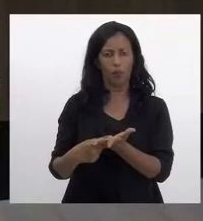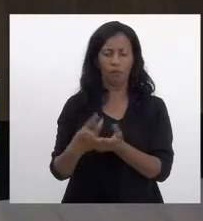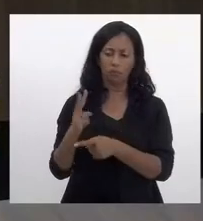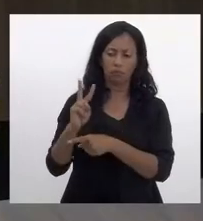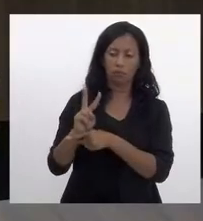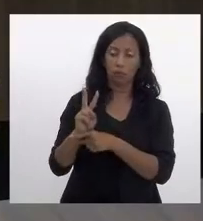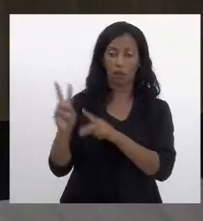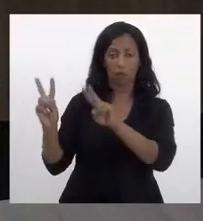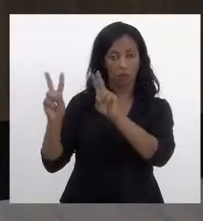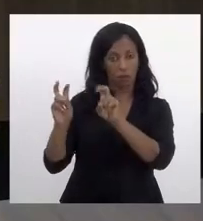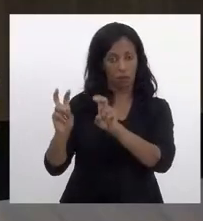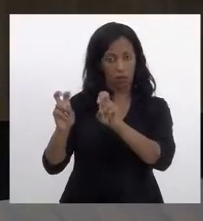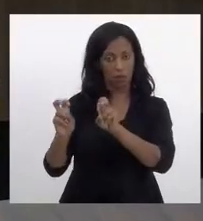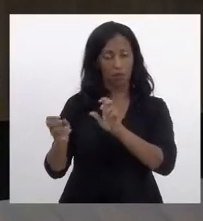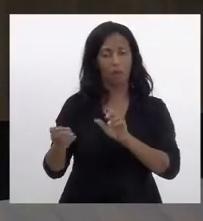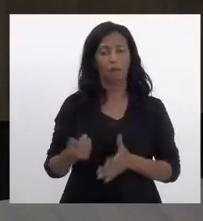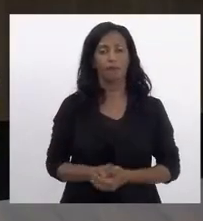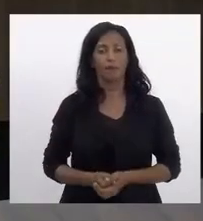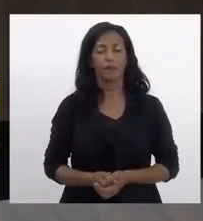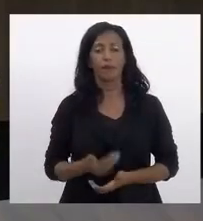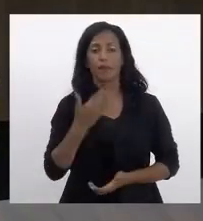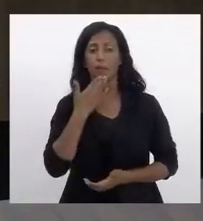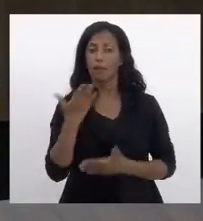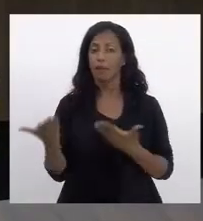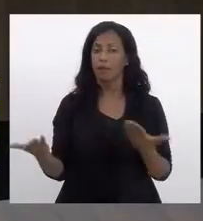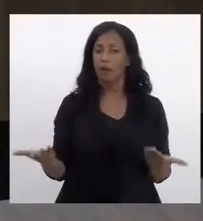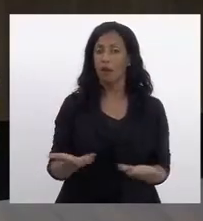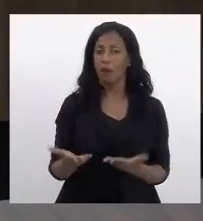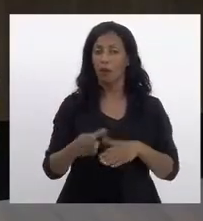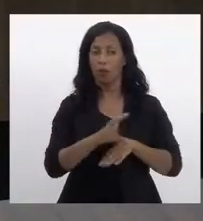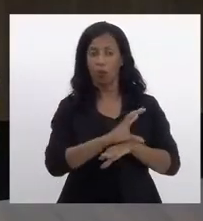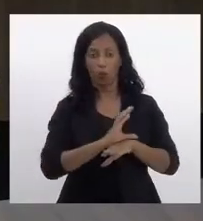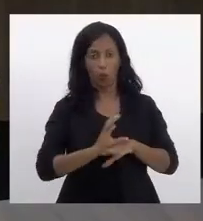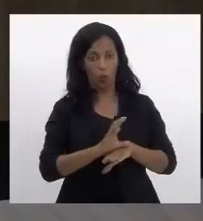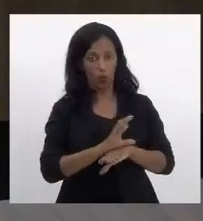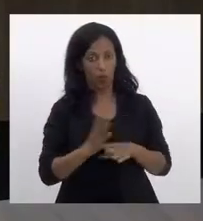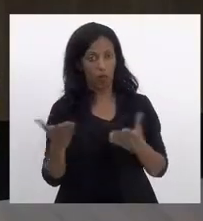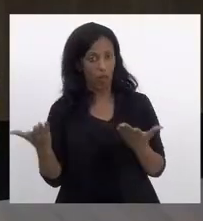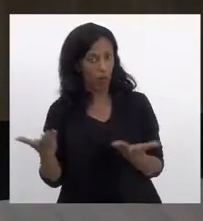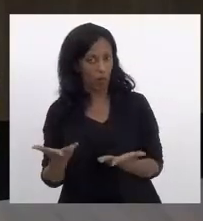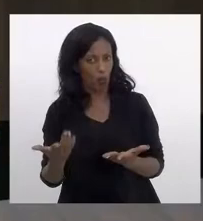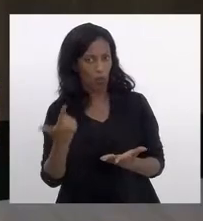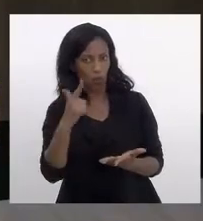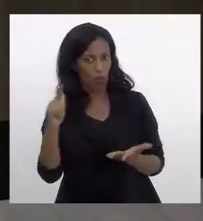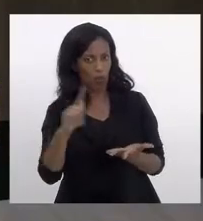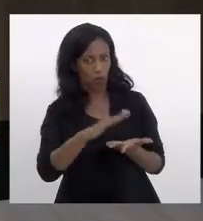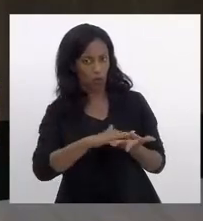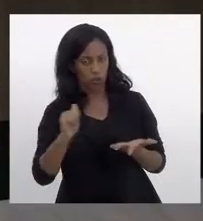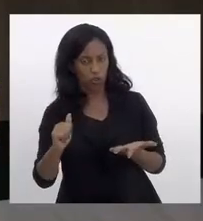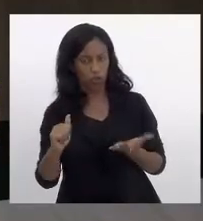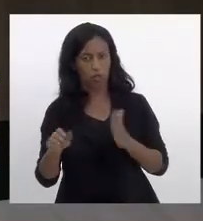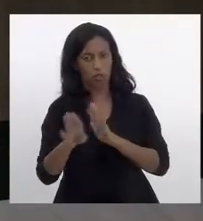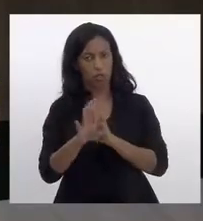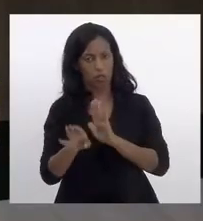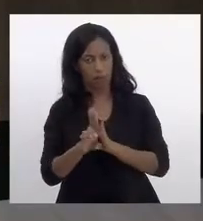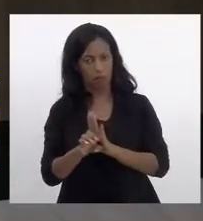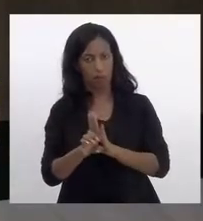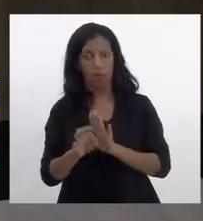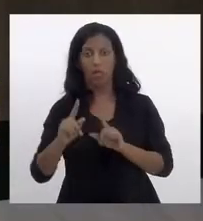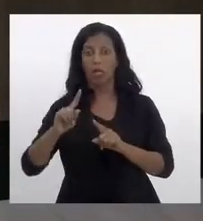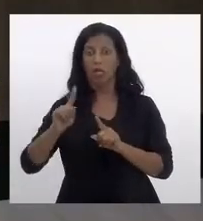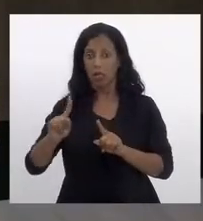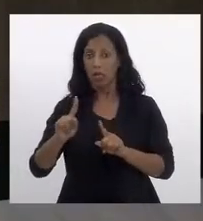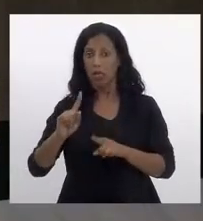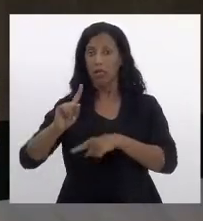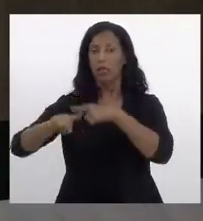defender o tema. Proponho que seja agora, por constitucionalidade, sem emenda, e acolhemos depois, acolhemos